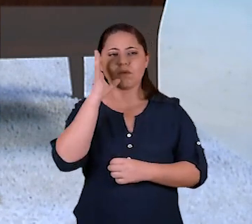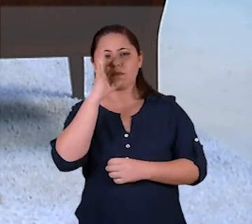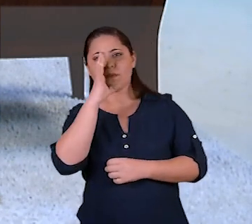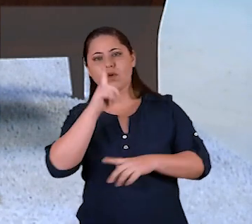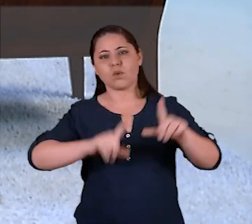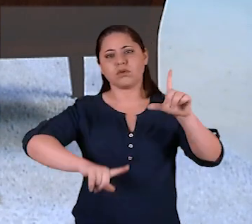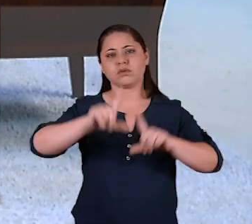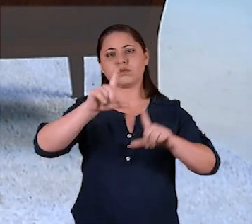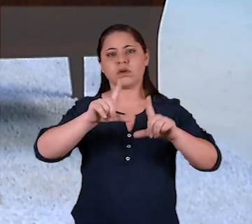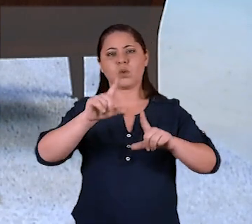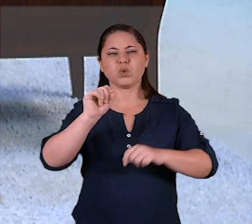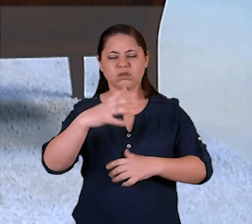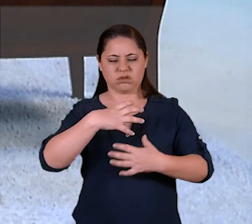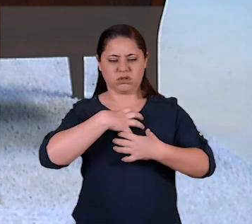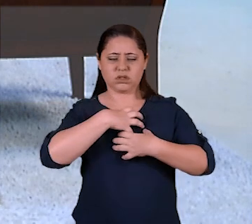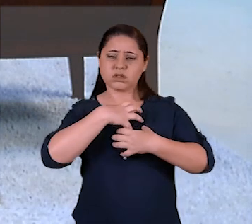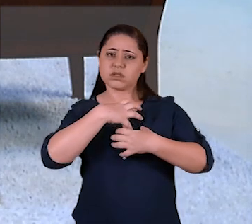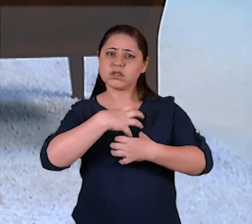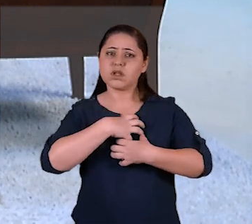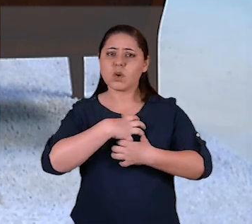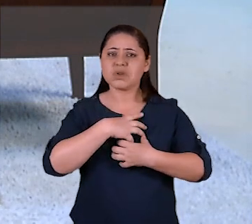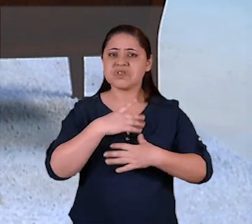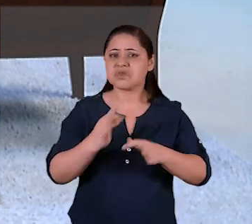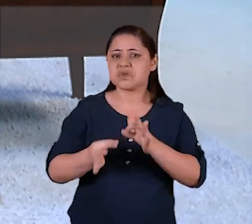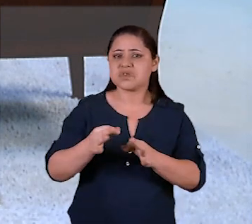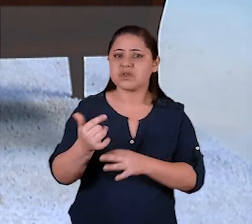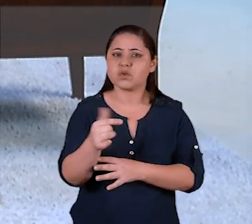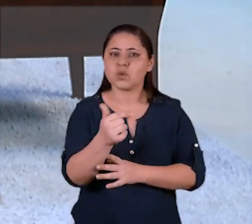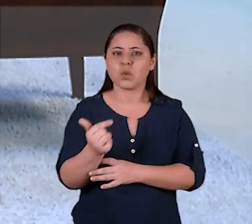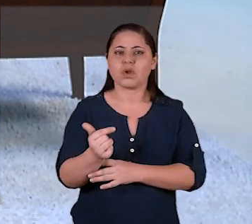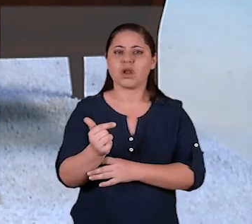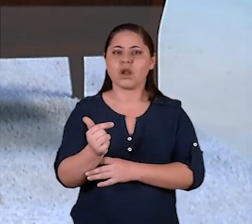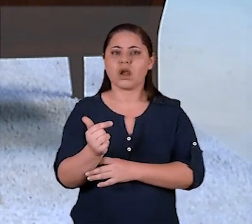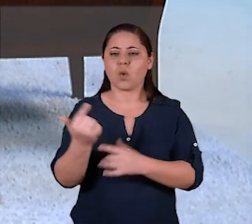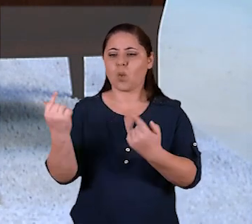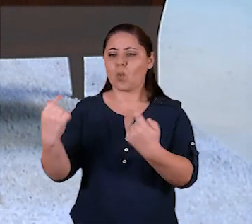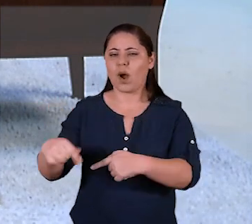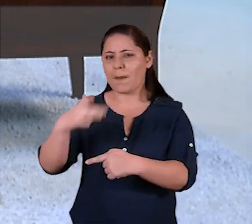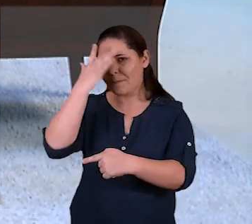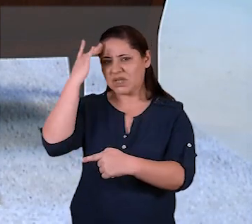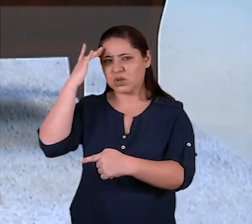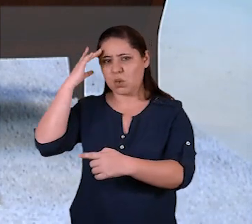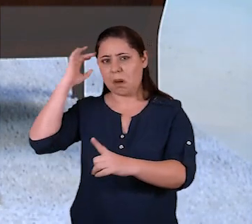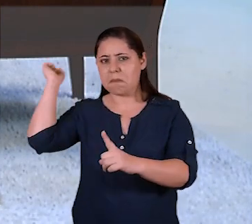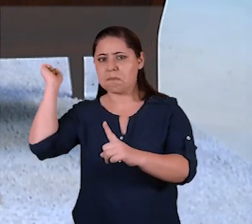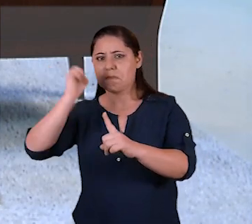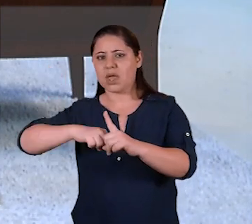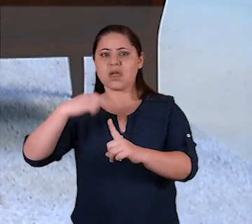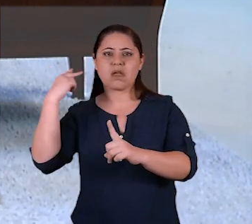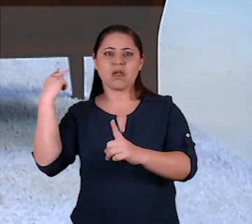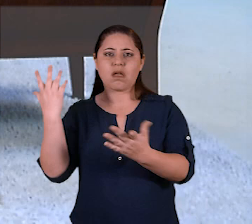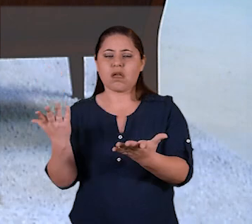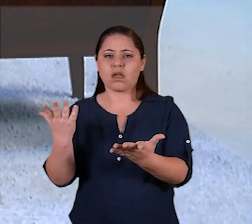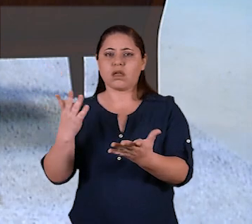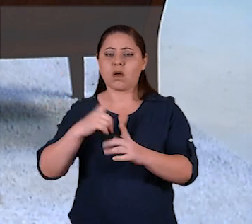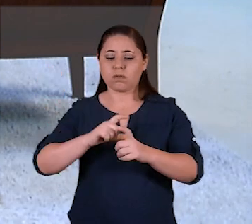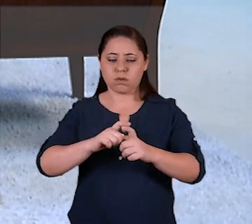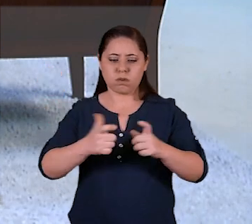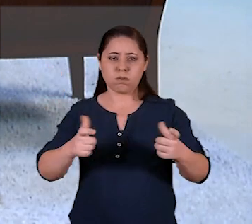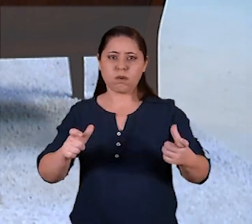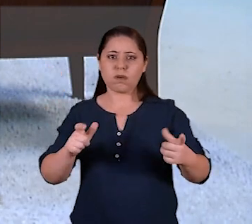na reportagem, essa sensação de impunidade contra o agressor, ela é normal? Tem a ver com o aumento no número